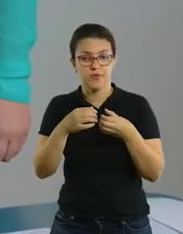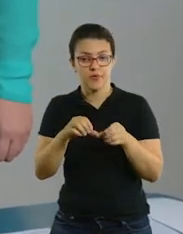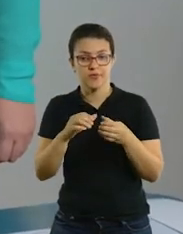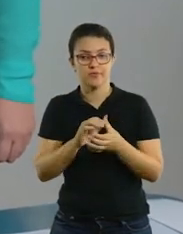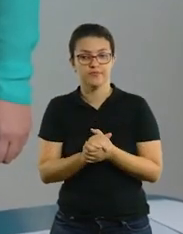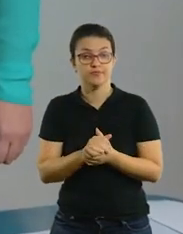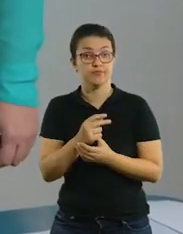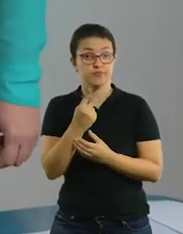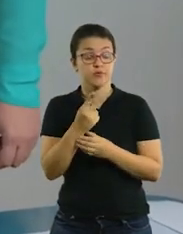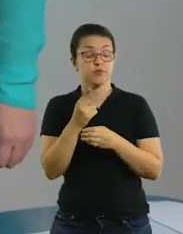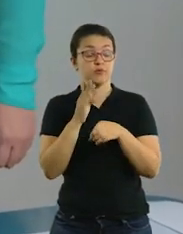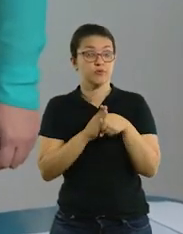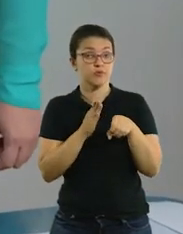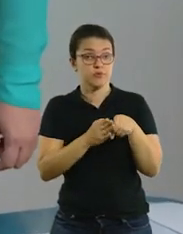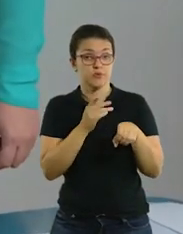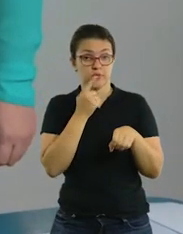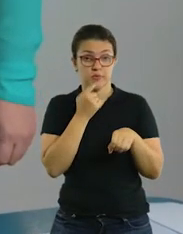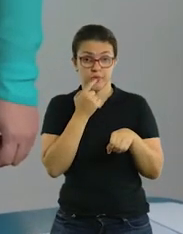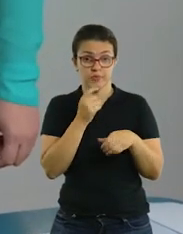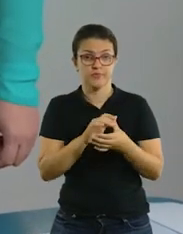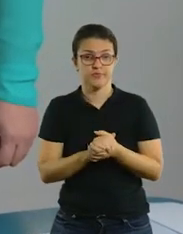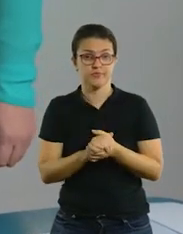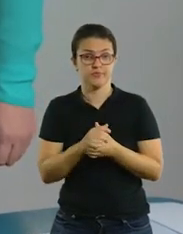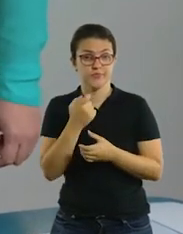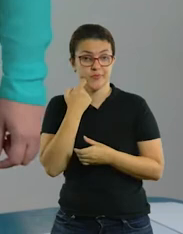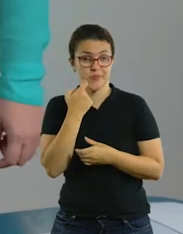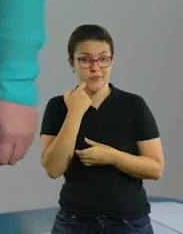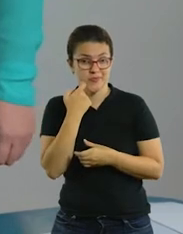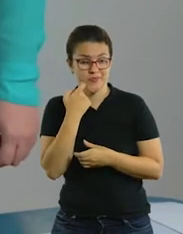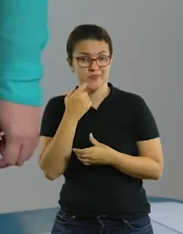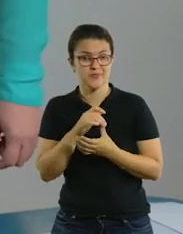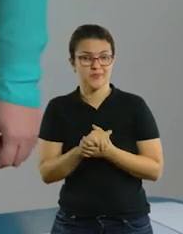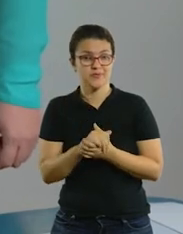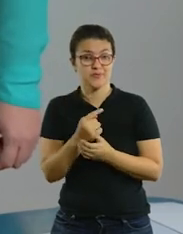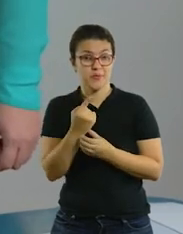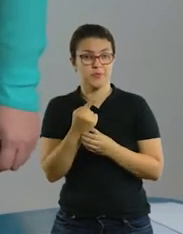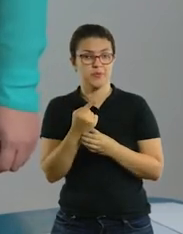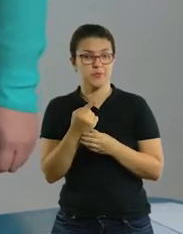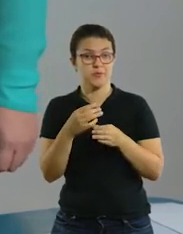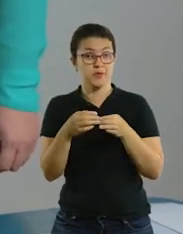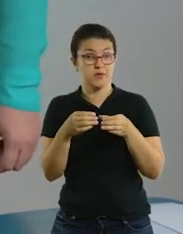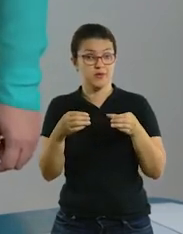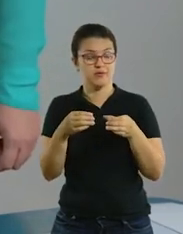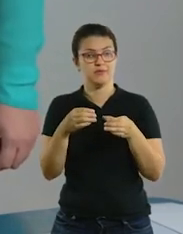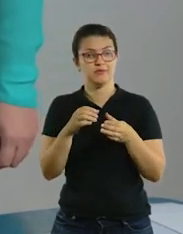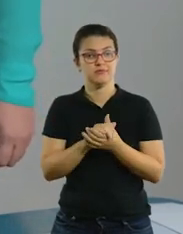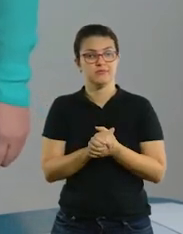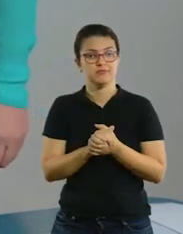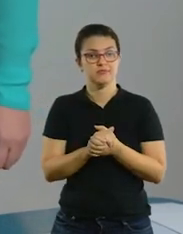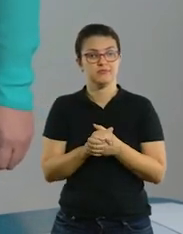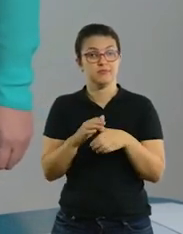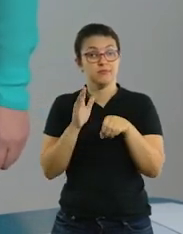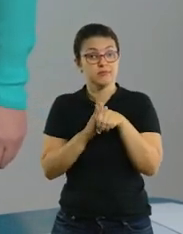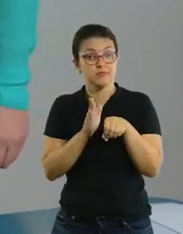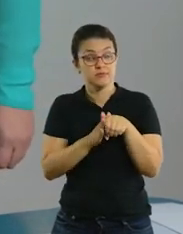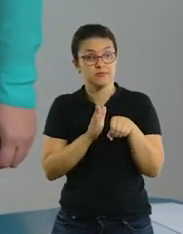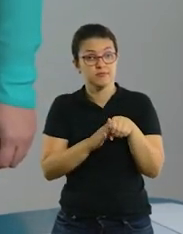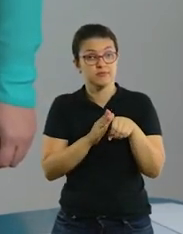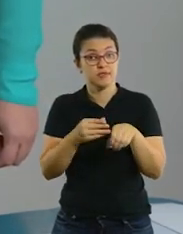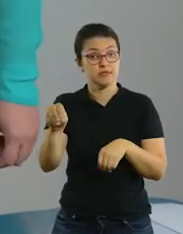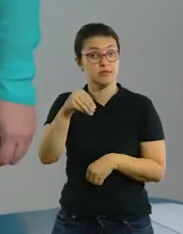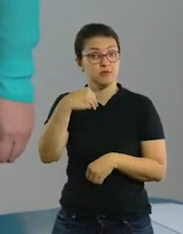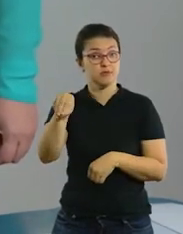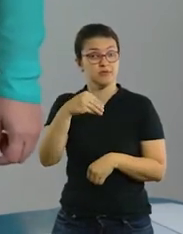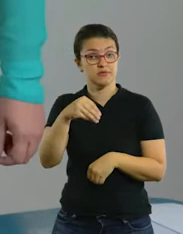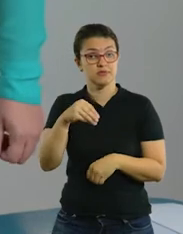2 tomates picadinhos, uma lata de sardinha, se você gosta, uma colher de salsinha bem picadinha